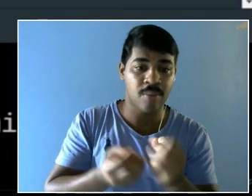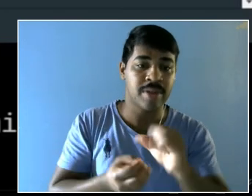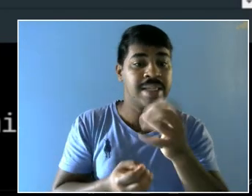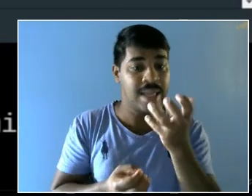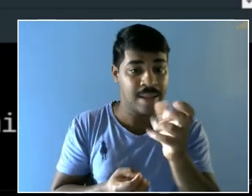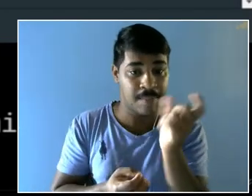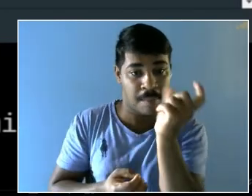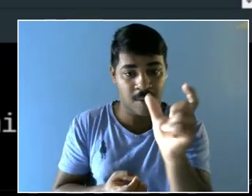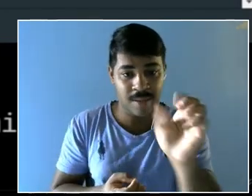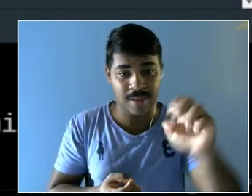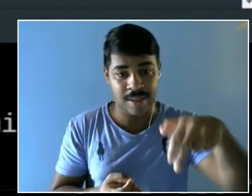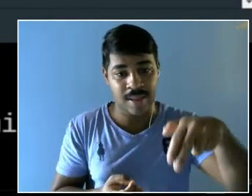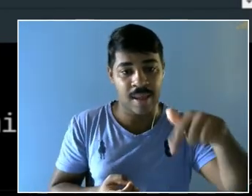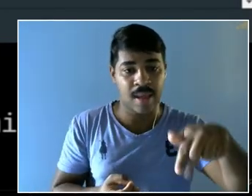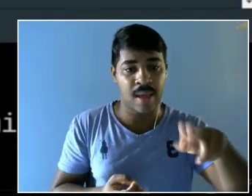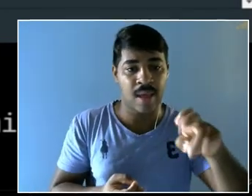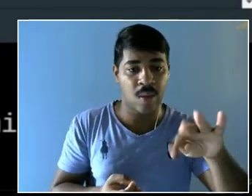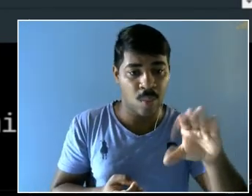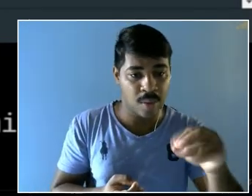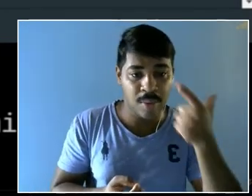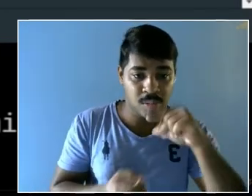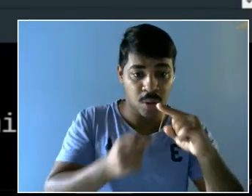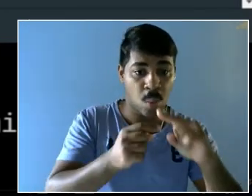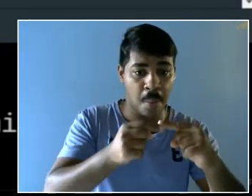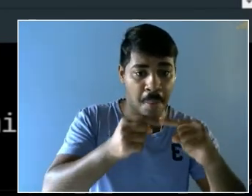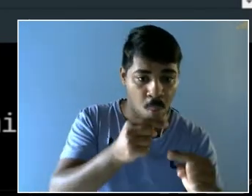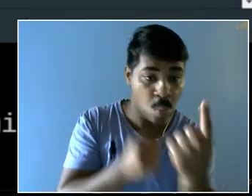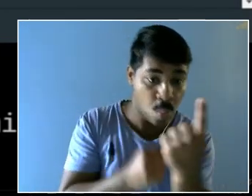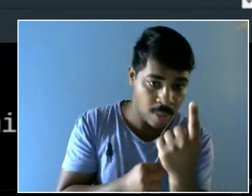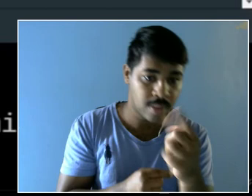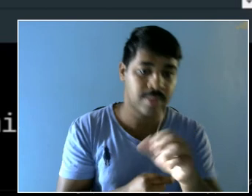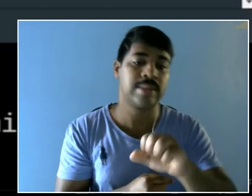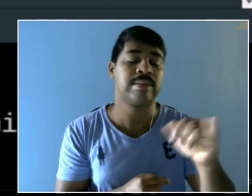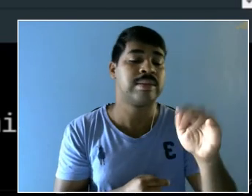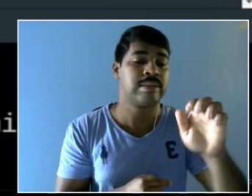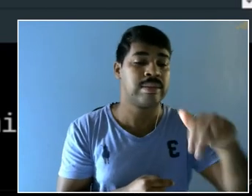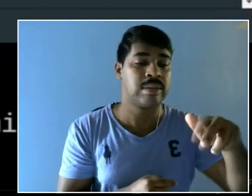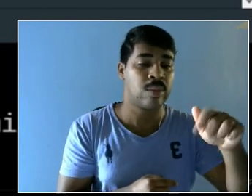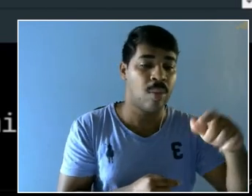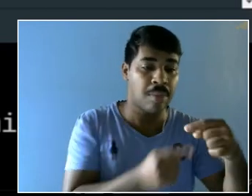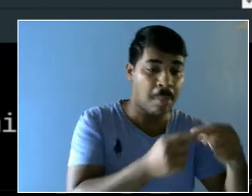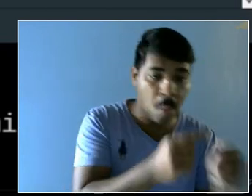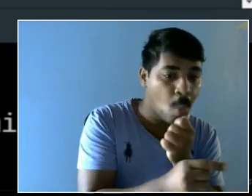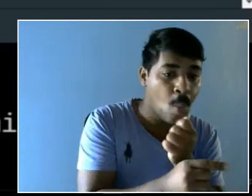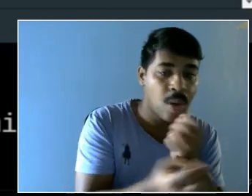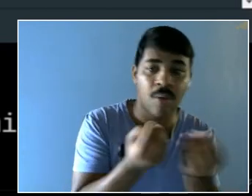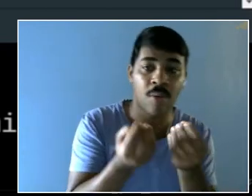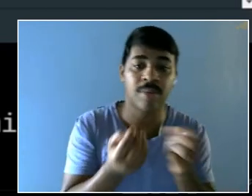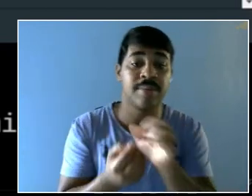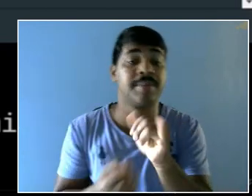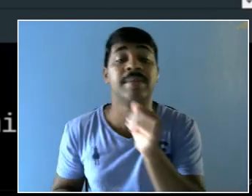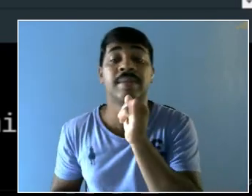Tá. Como é que eu faço ele executar algumas vezes e então parar? Tipo, eu quero que ele execute 10 vezes. Como é que eu faço